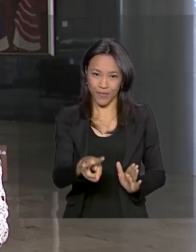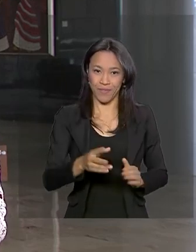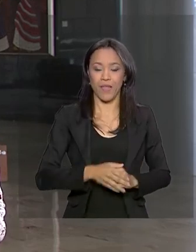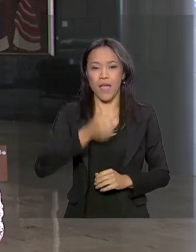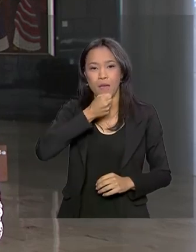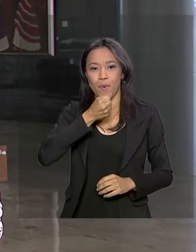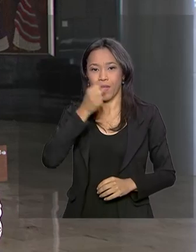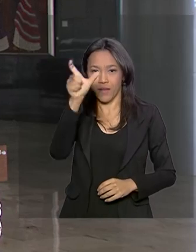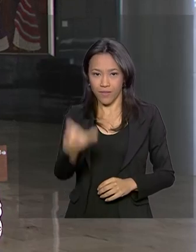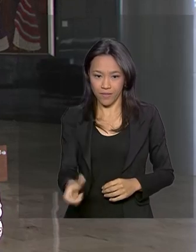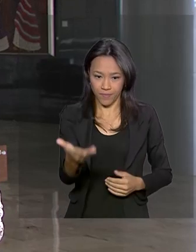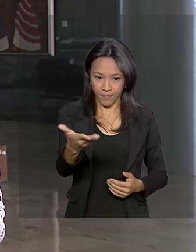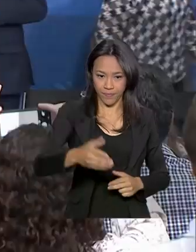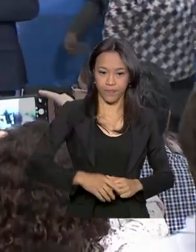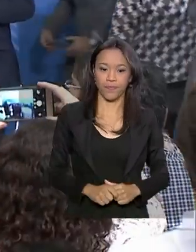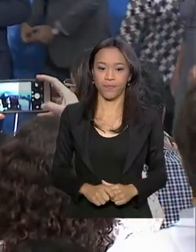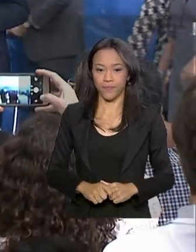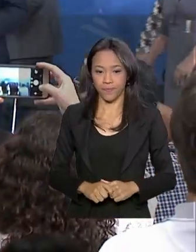de Luana Karen.